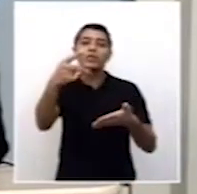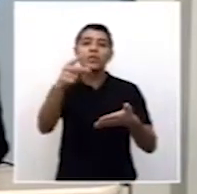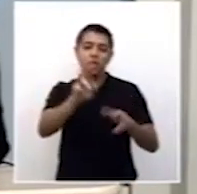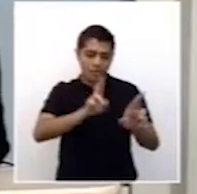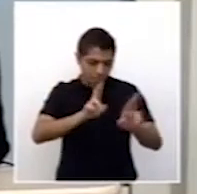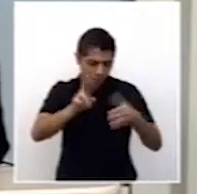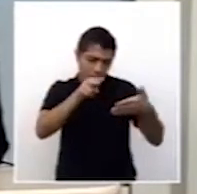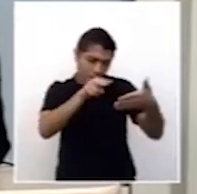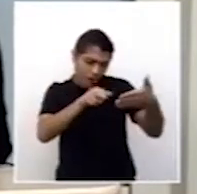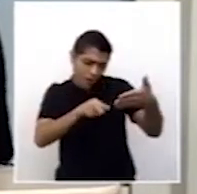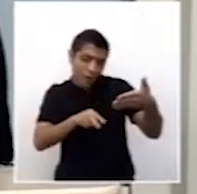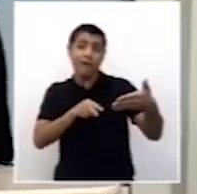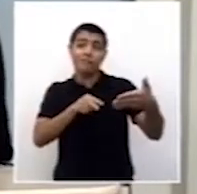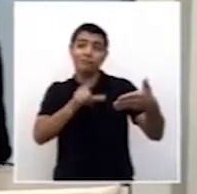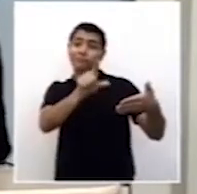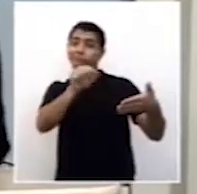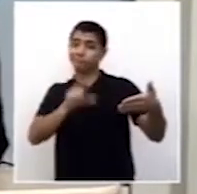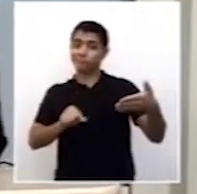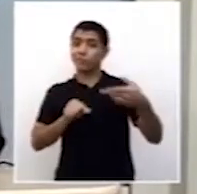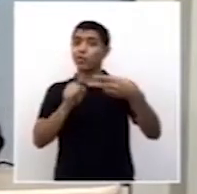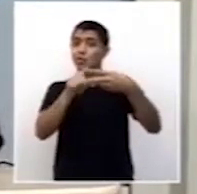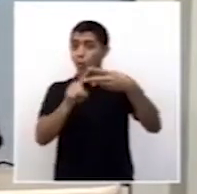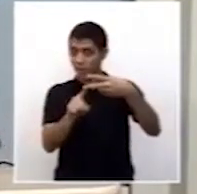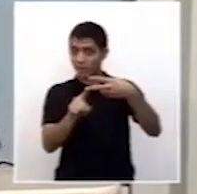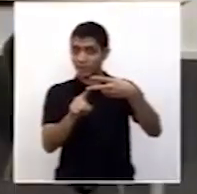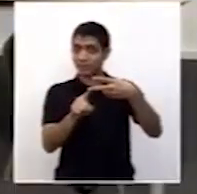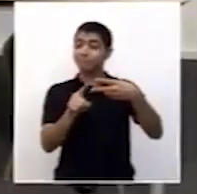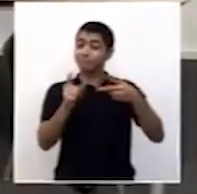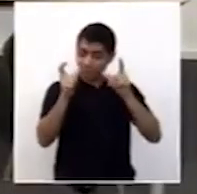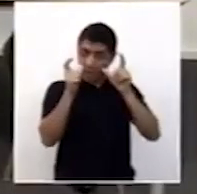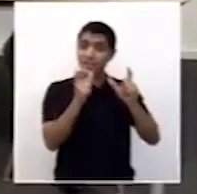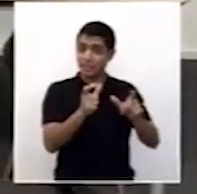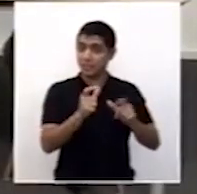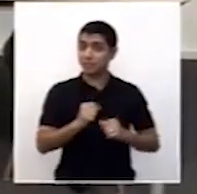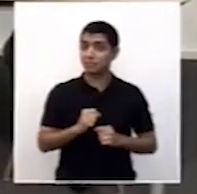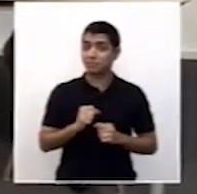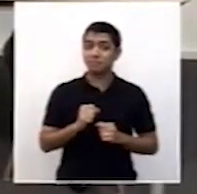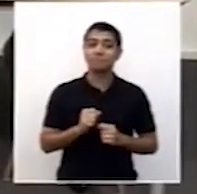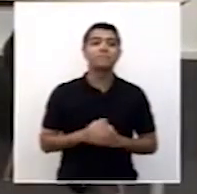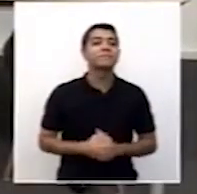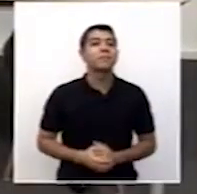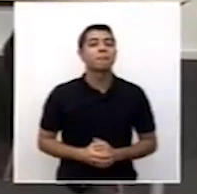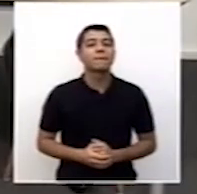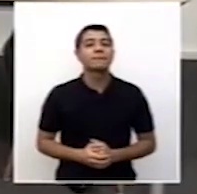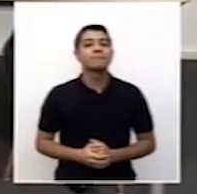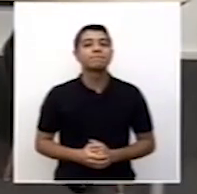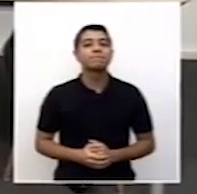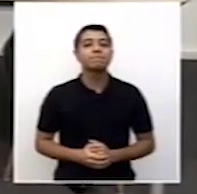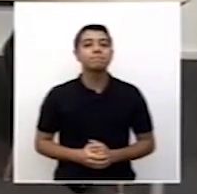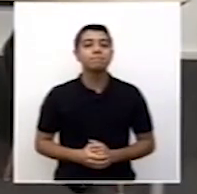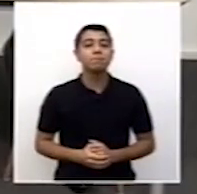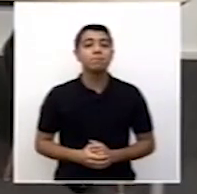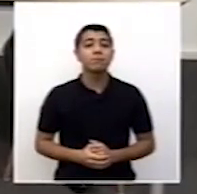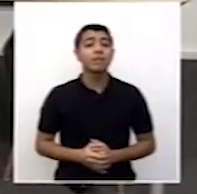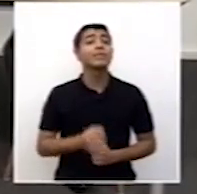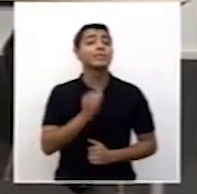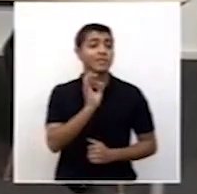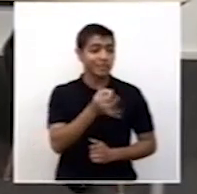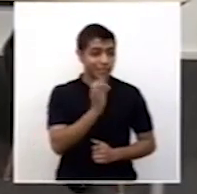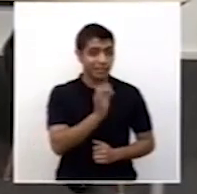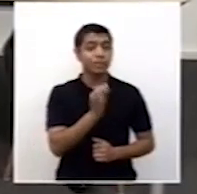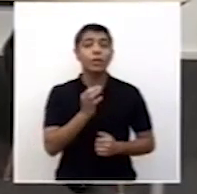bem interessantes que ela irá ler para vocês agora. Isso, a respeito ainda do que é